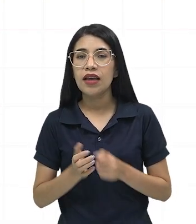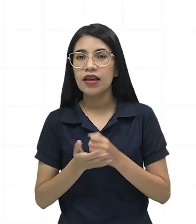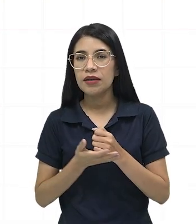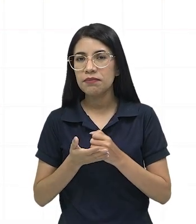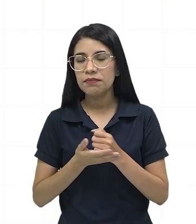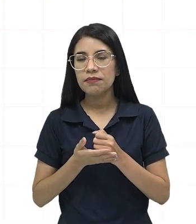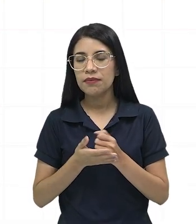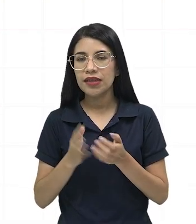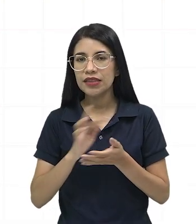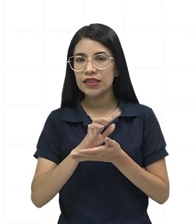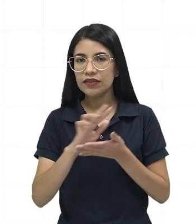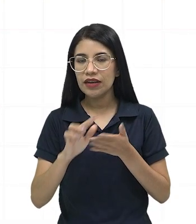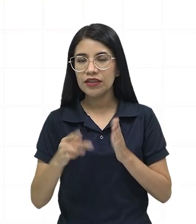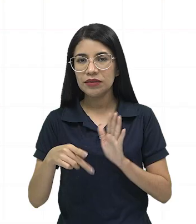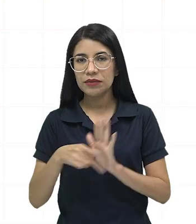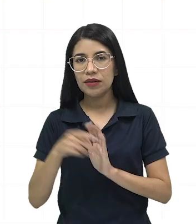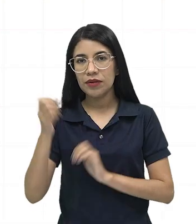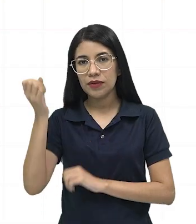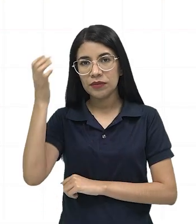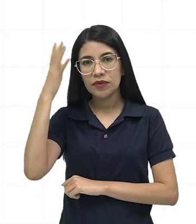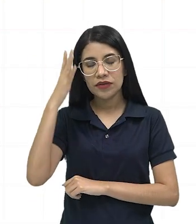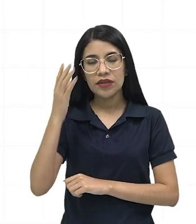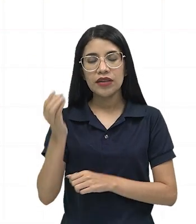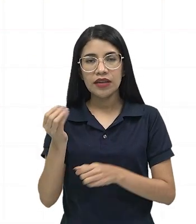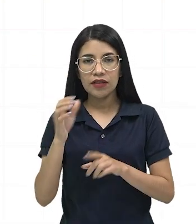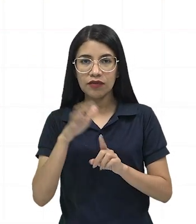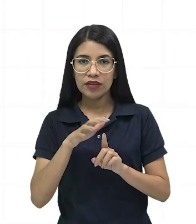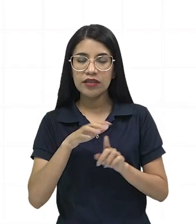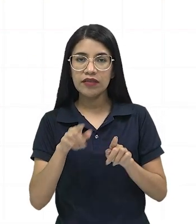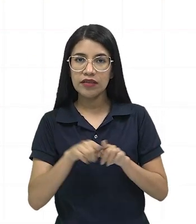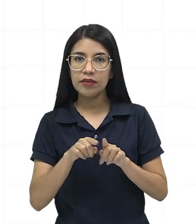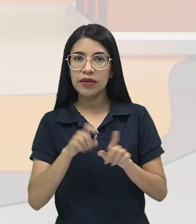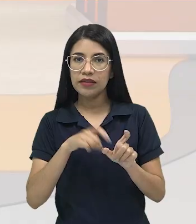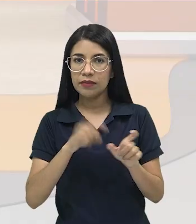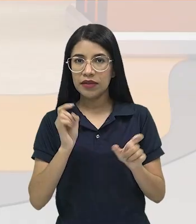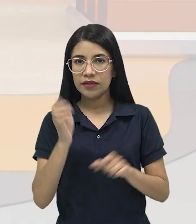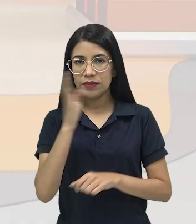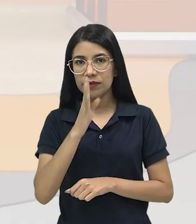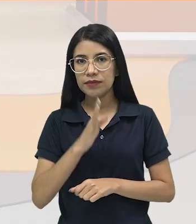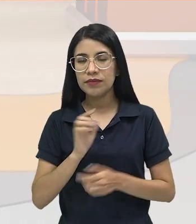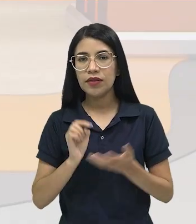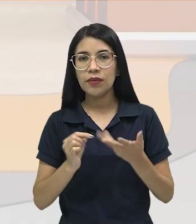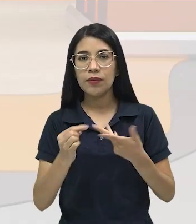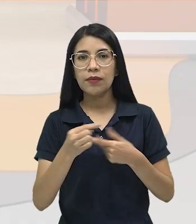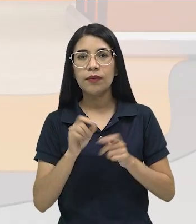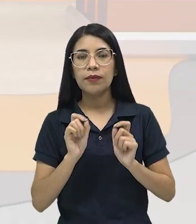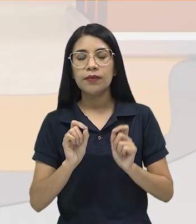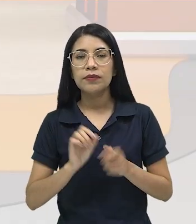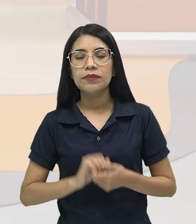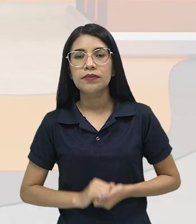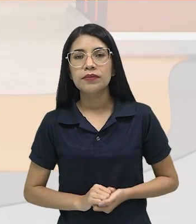vamos colocar, do iluminismo presentes no Brasil. Então vamos lá ver quais são eles?